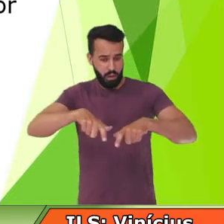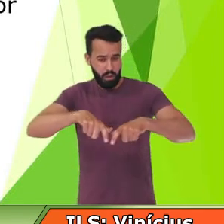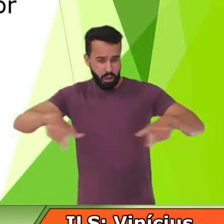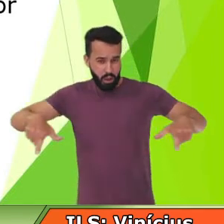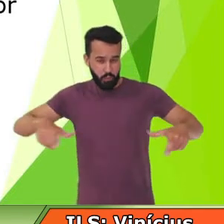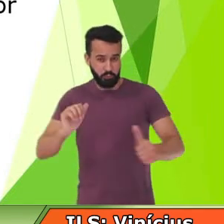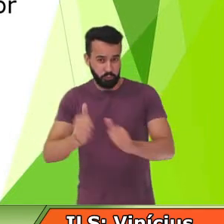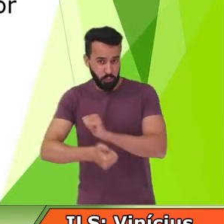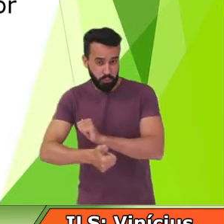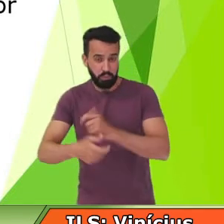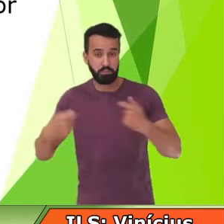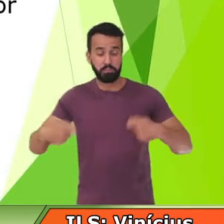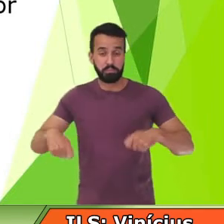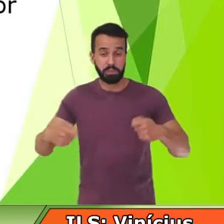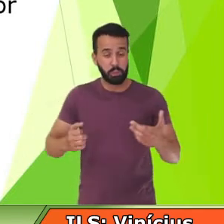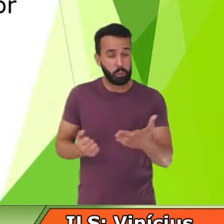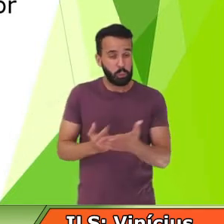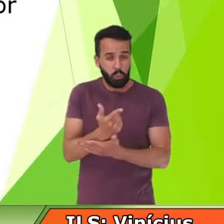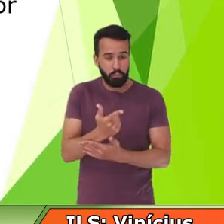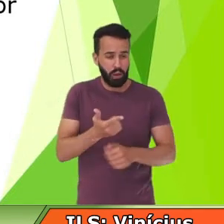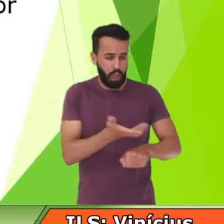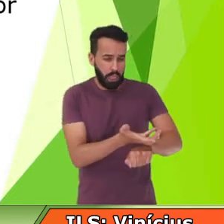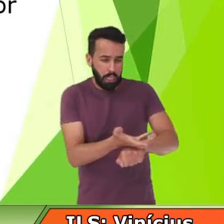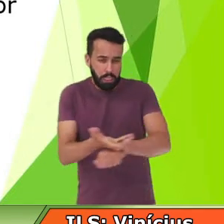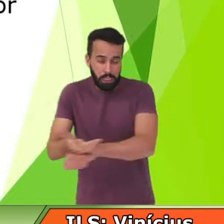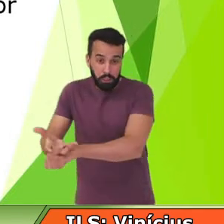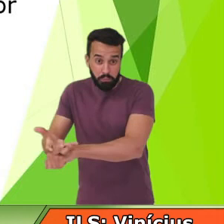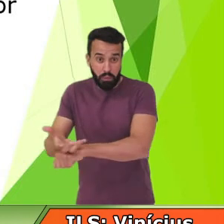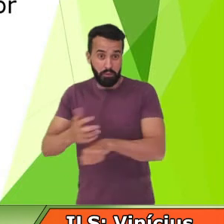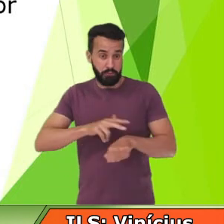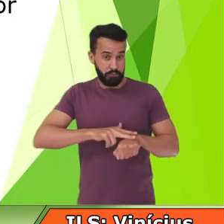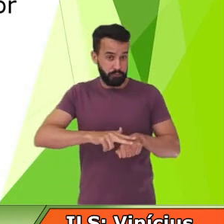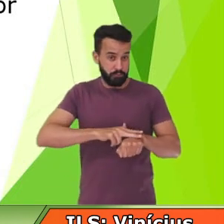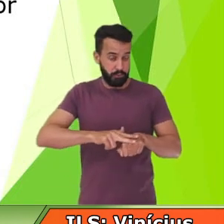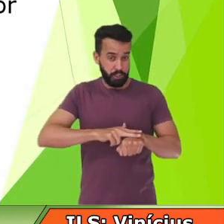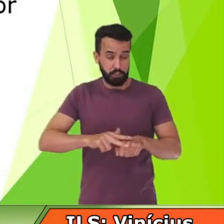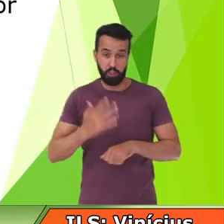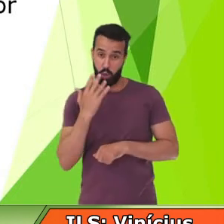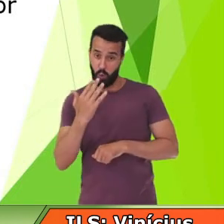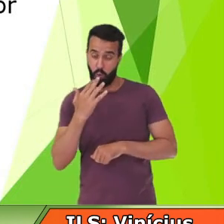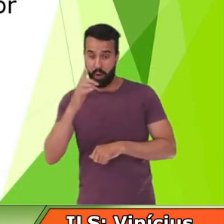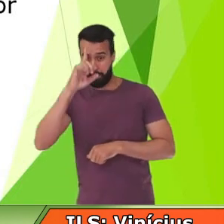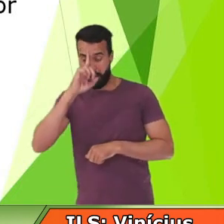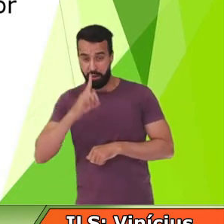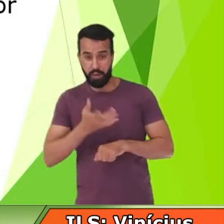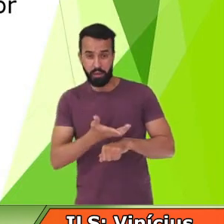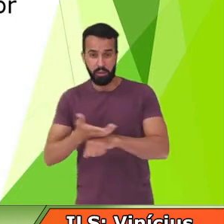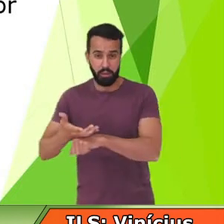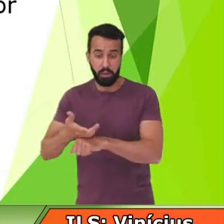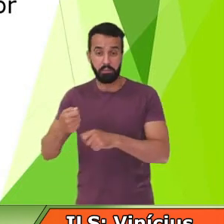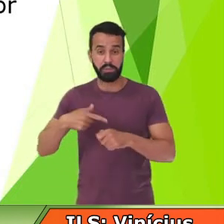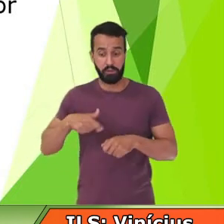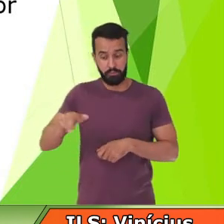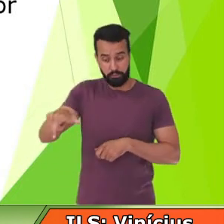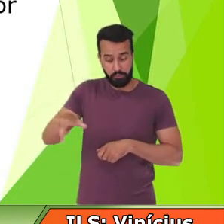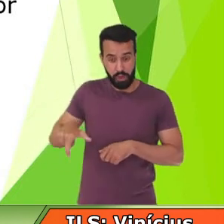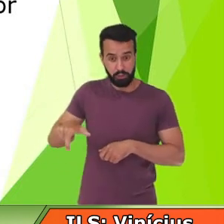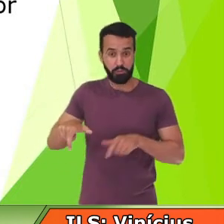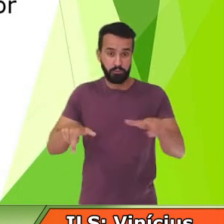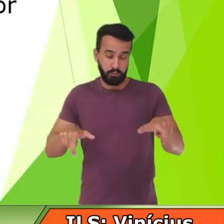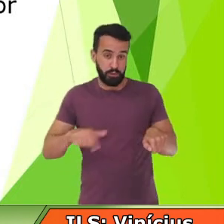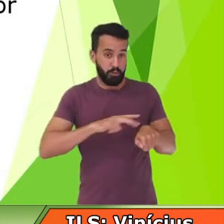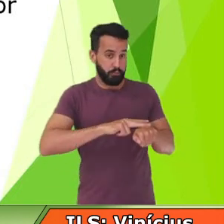futebol precisa comprar grama verde e amarela para cobrir o campo com faixas verdes e